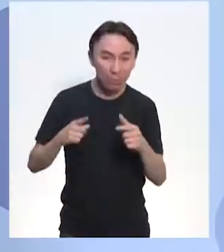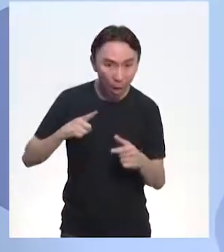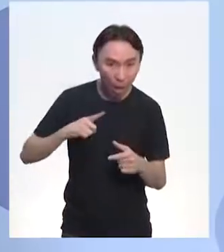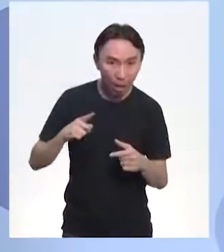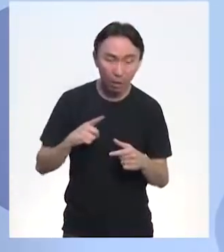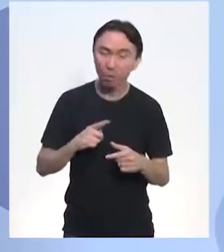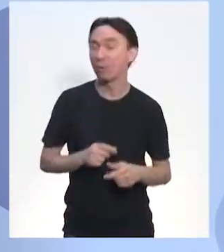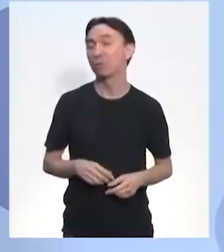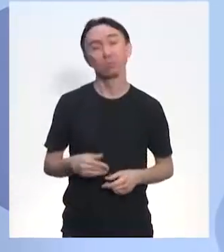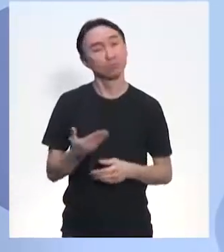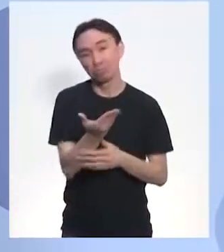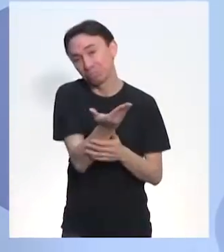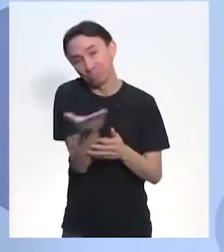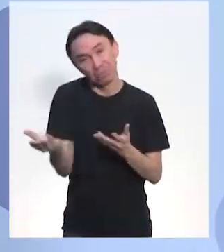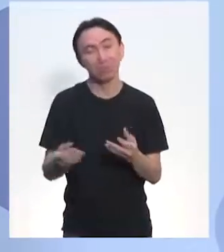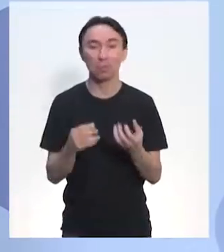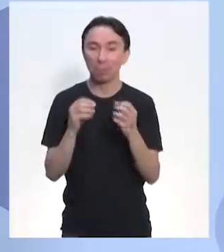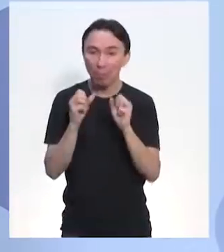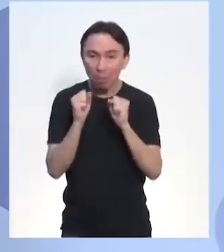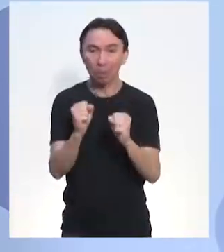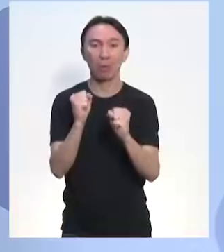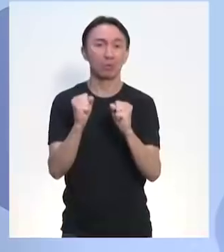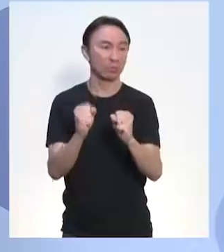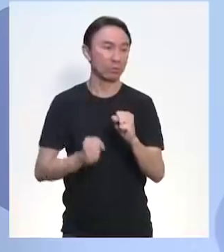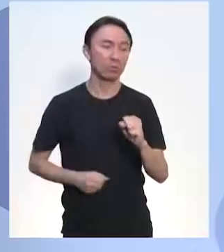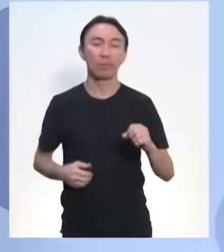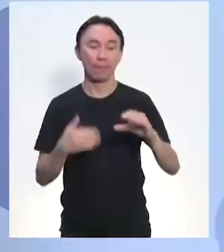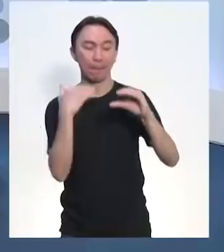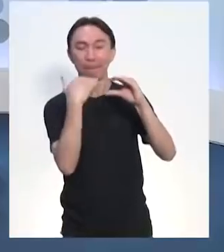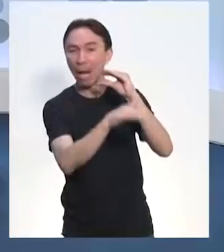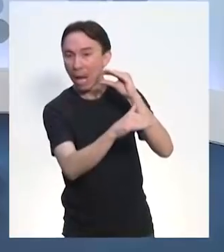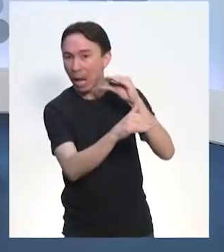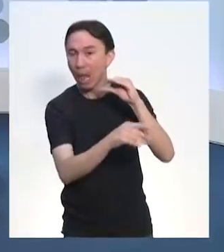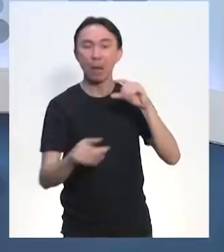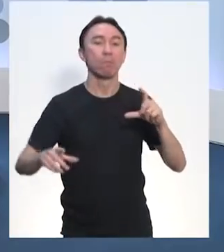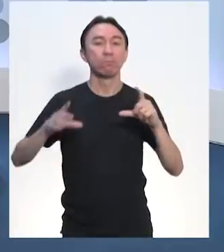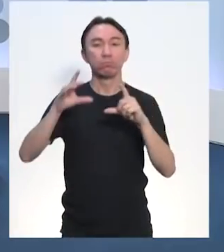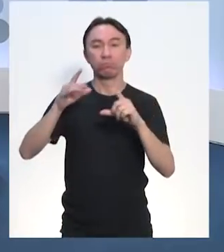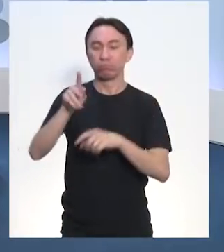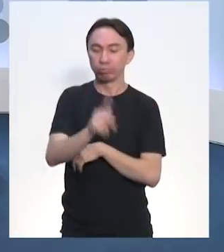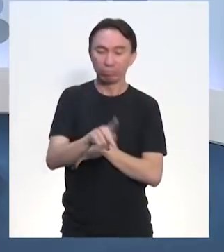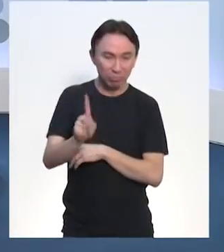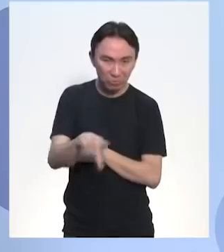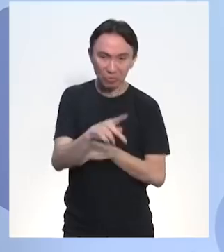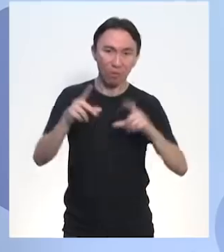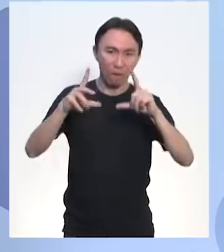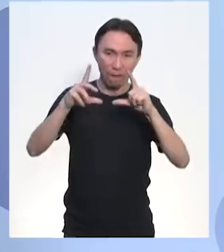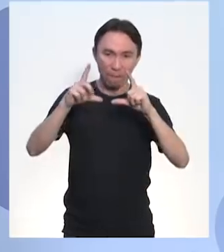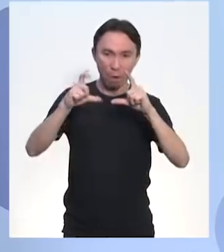Vocês passam a atividade para o professor, a foto, né, Jonas? E aí o professor, ele faz